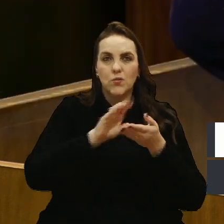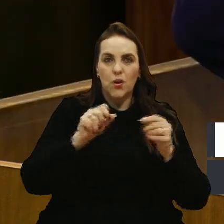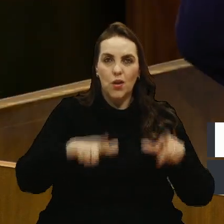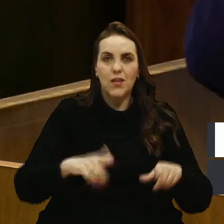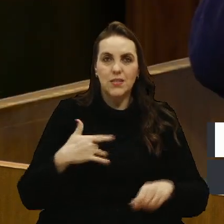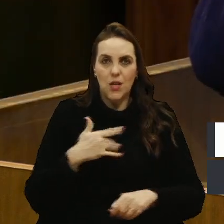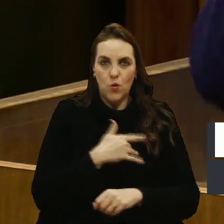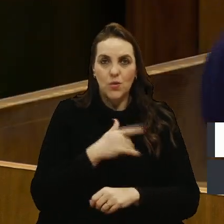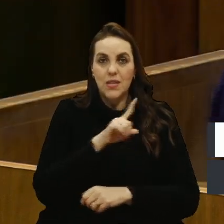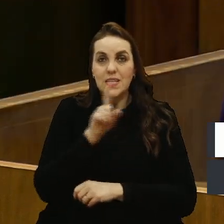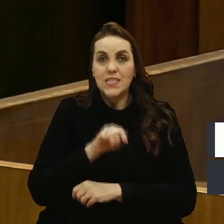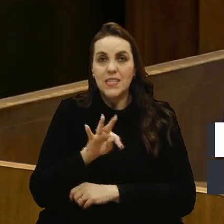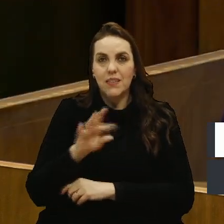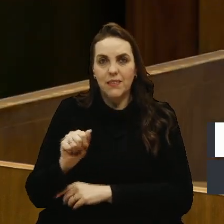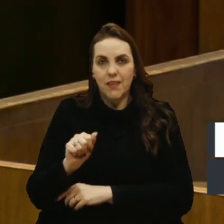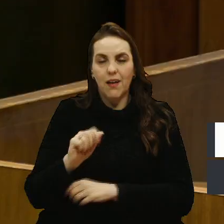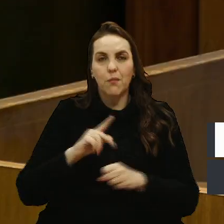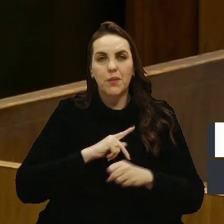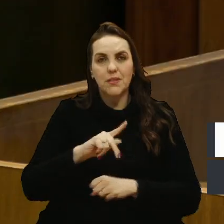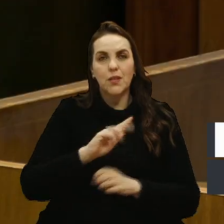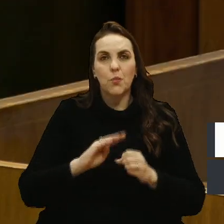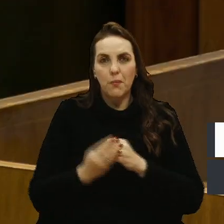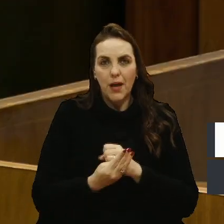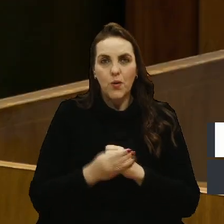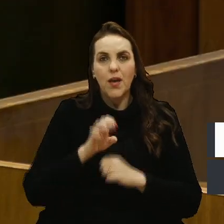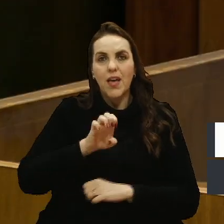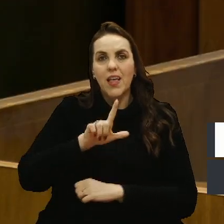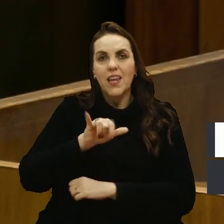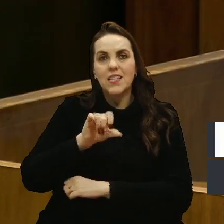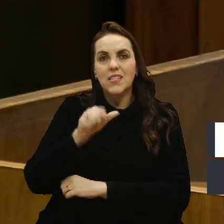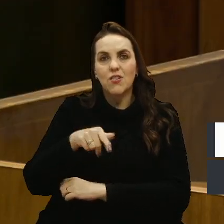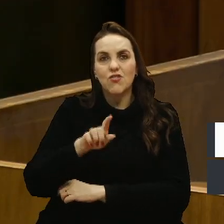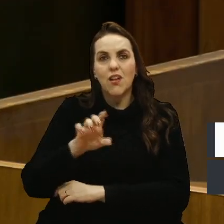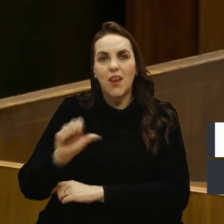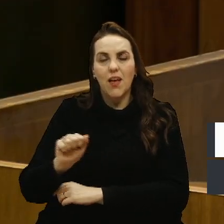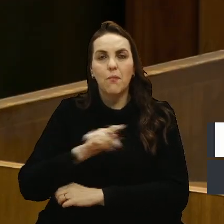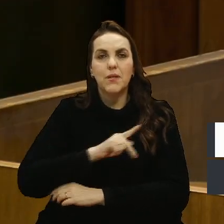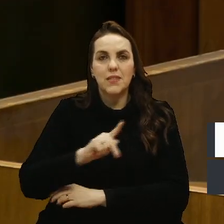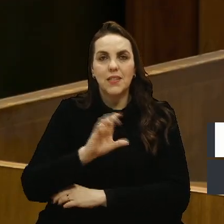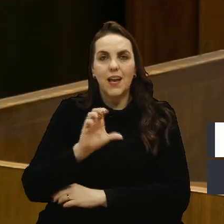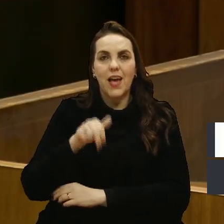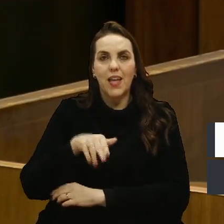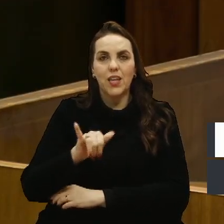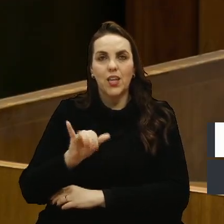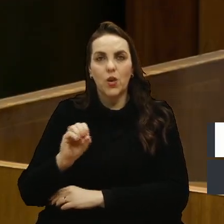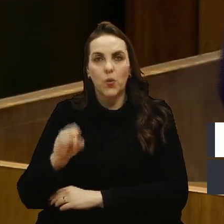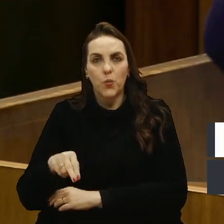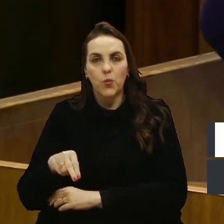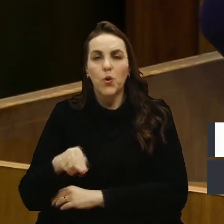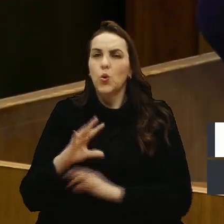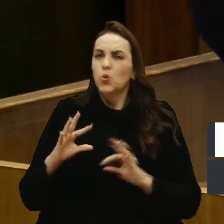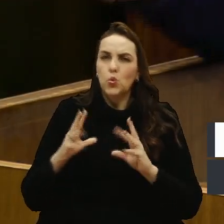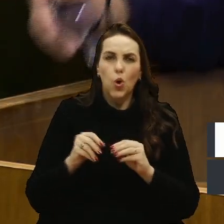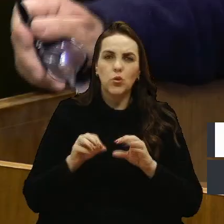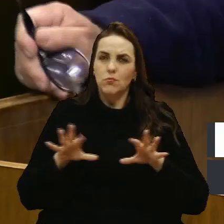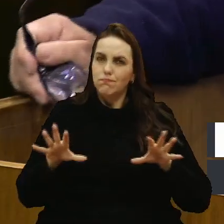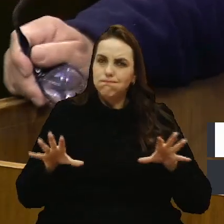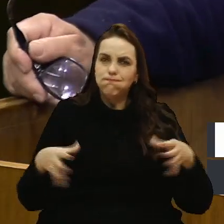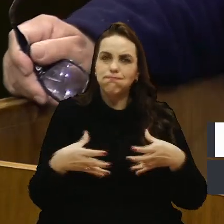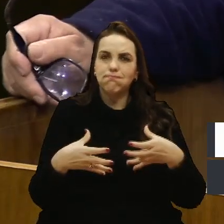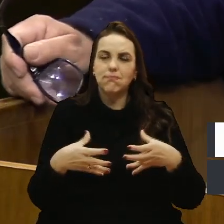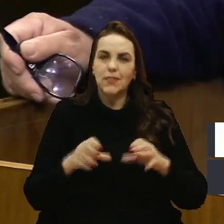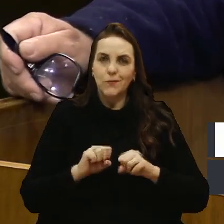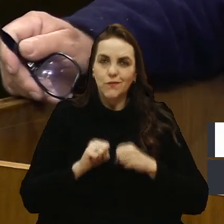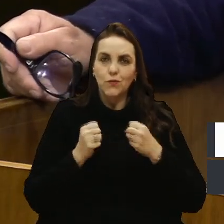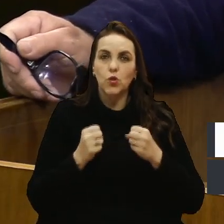a Elisângela, presidente do Quênio, todos que se envolveram para que nós tenhamos, então,